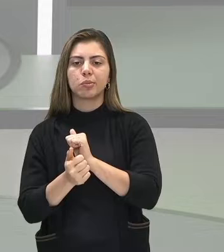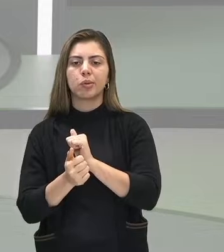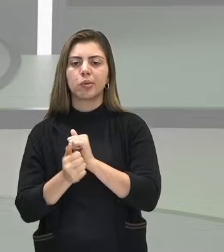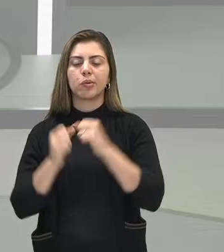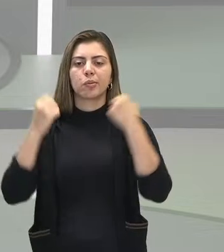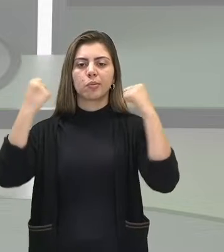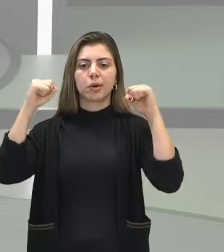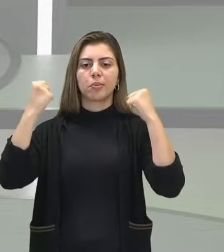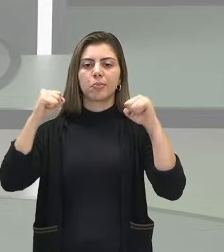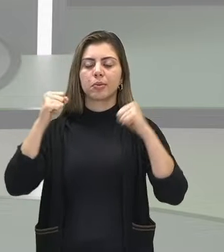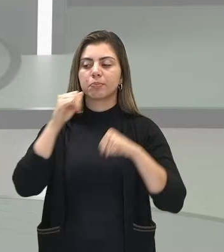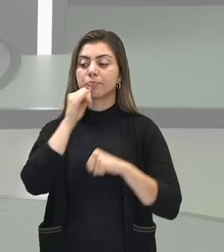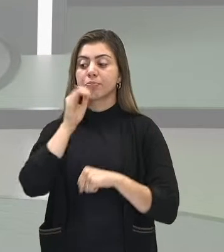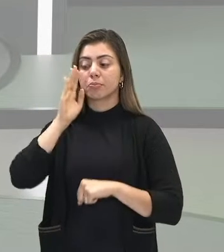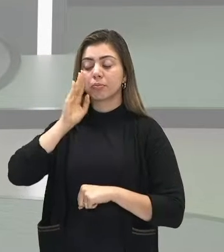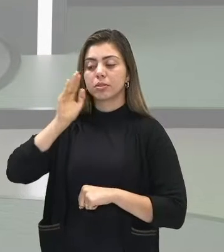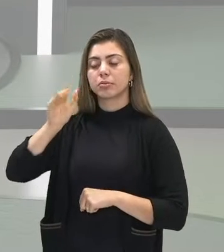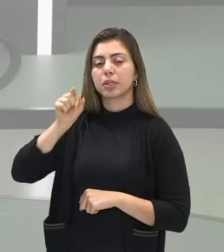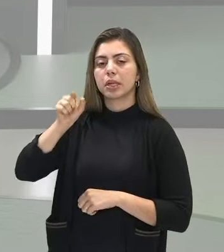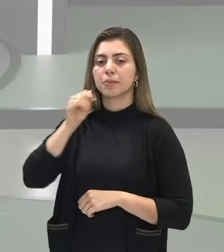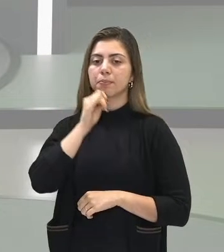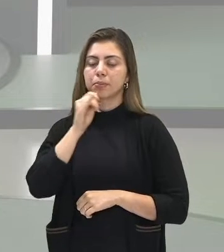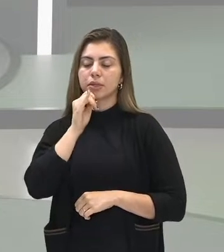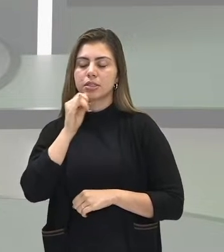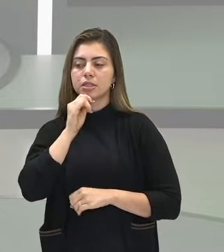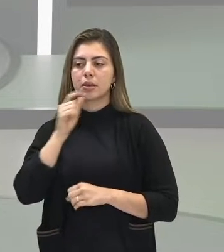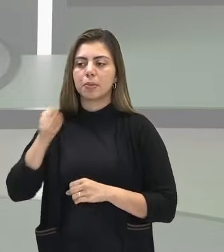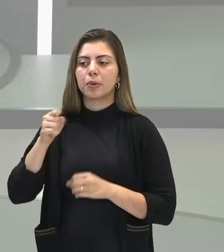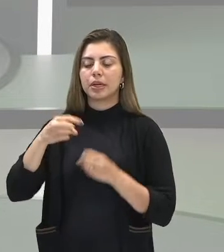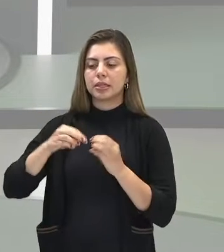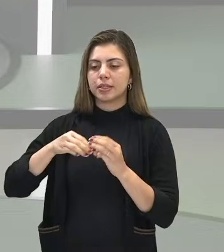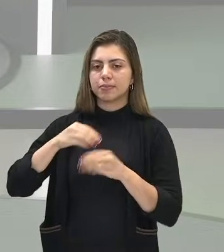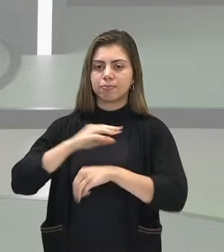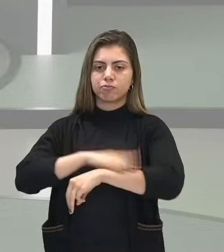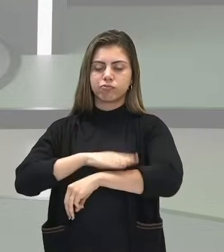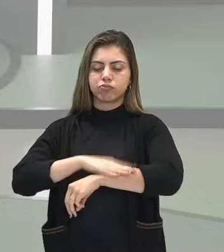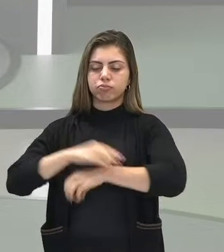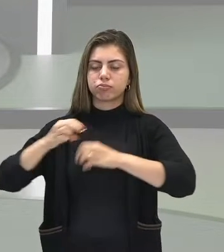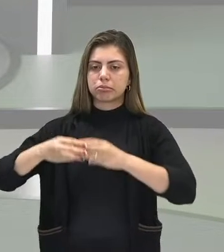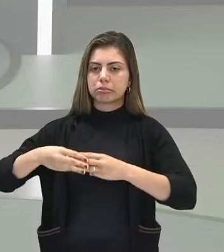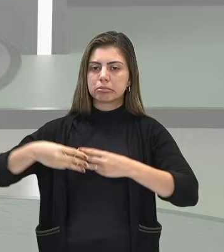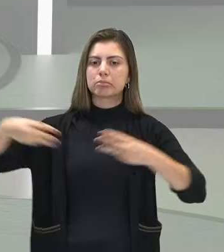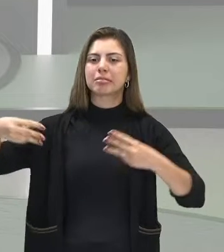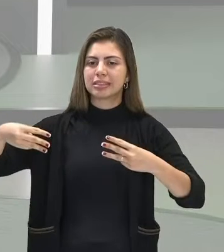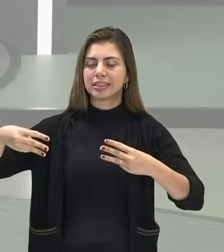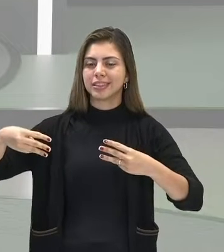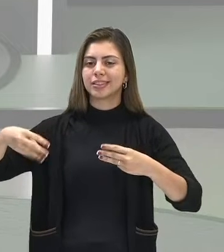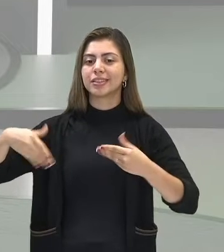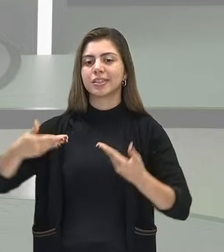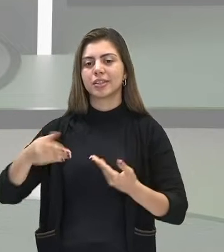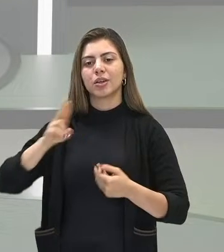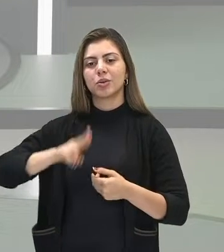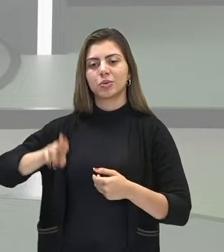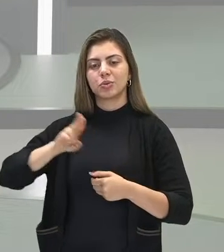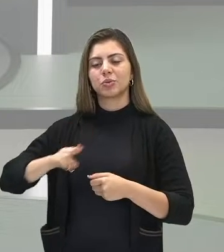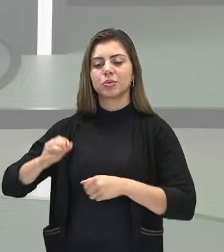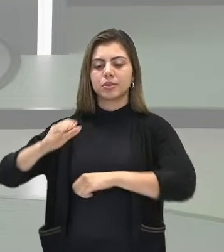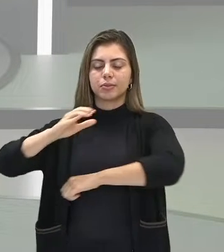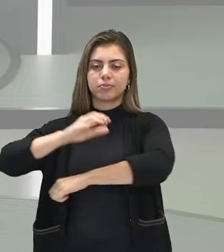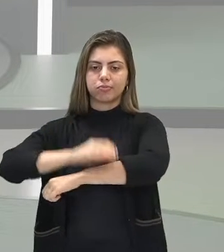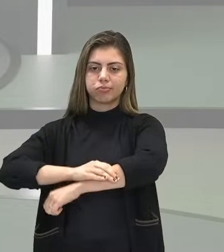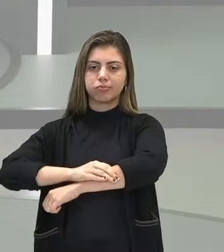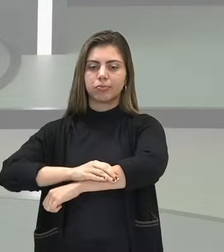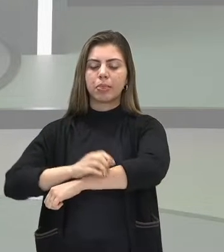principalmente quando eles sofrem distensões musculares. E